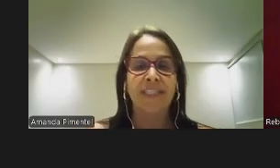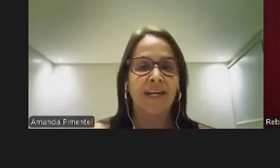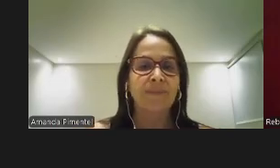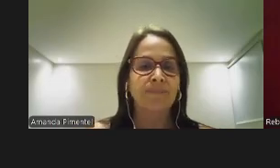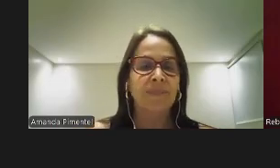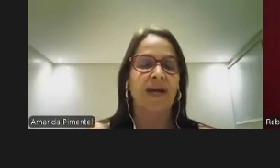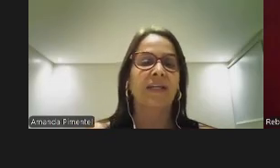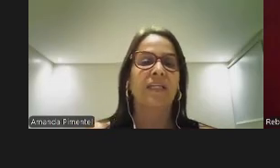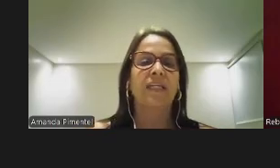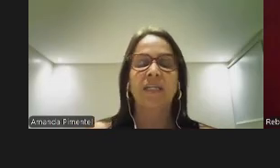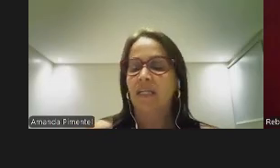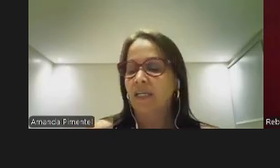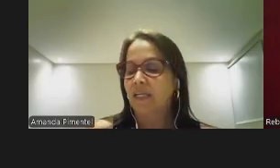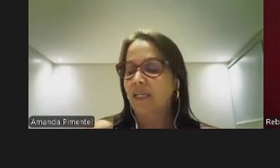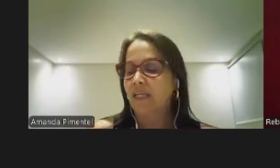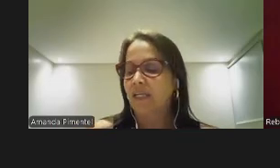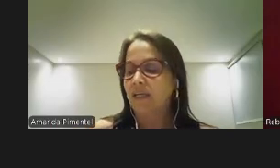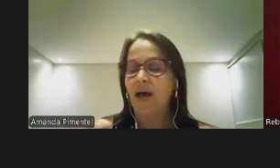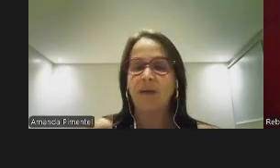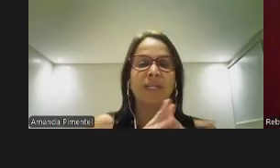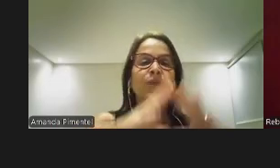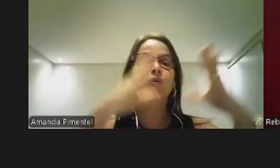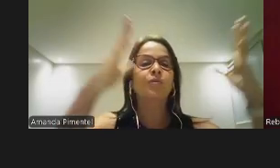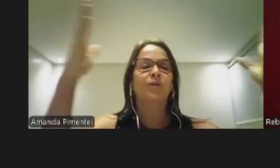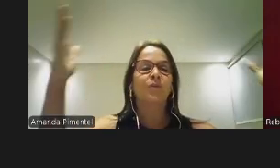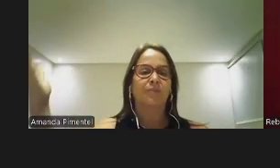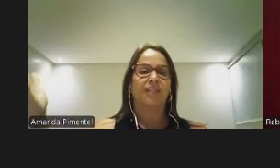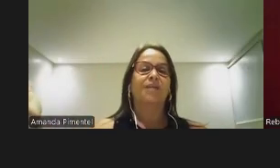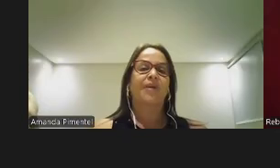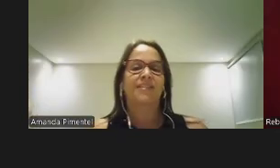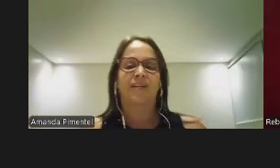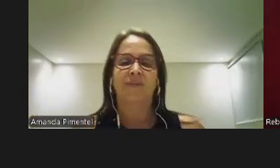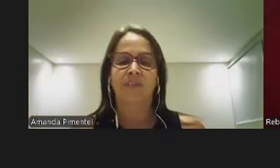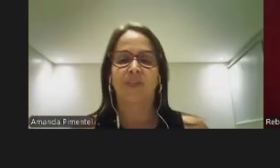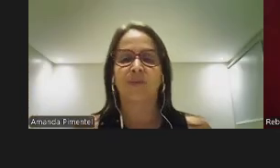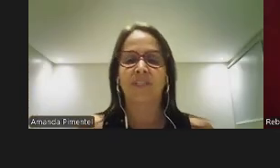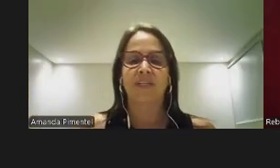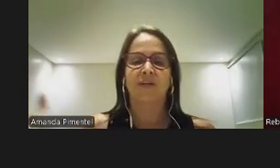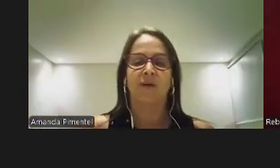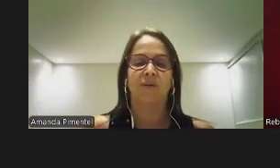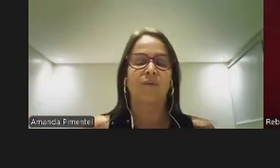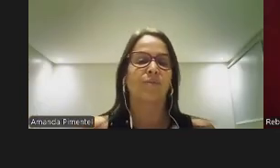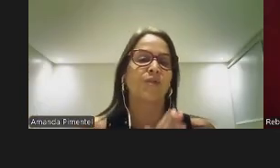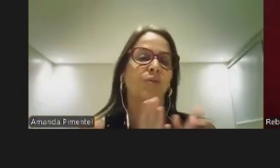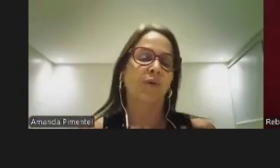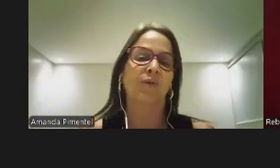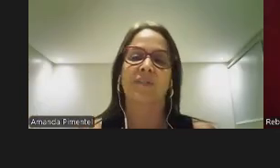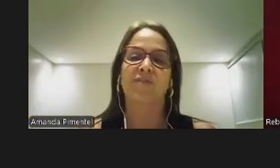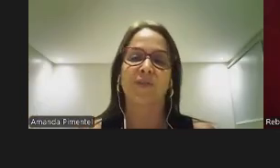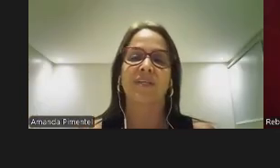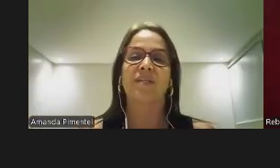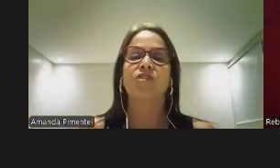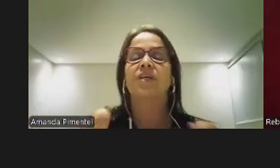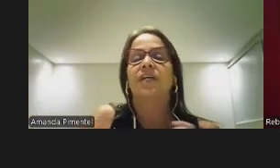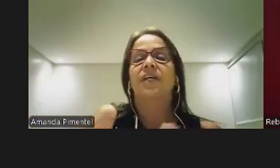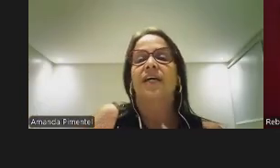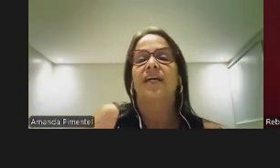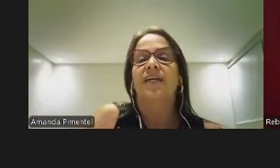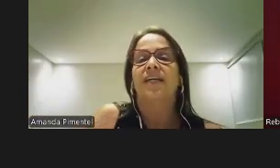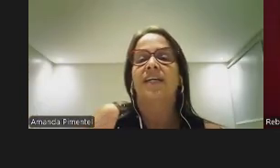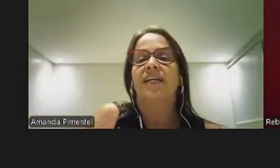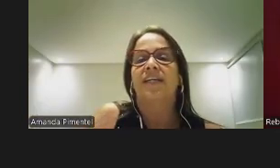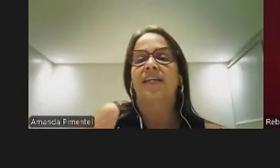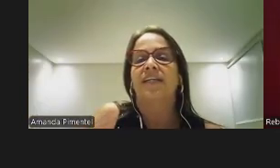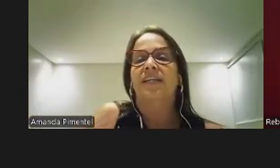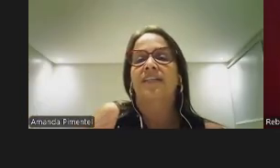a projetar aqui. E a minha turma última da imersão, que todo esse recall começou por conta de vocês,